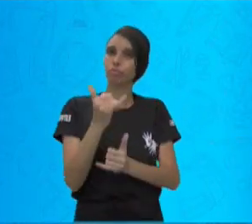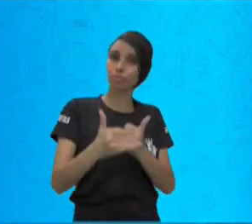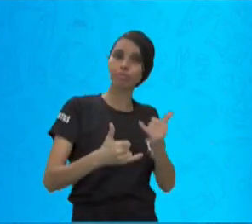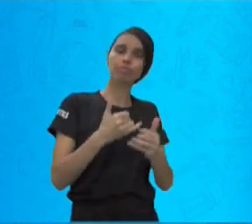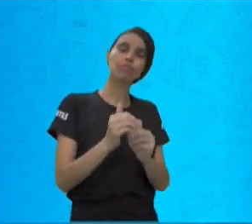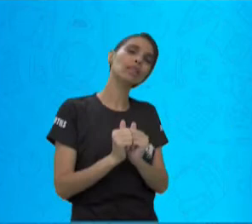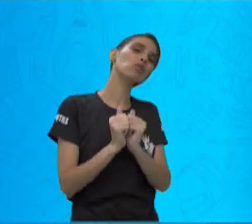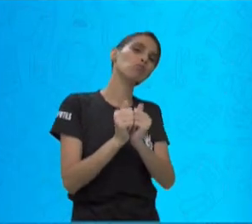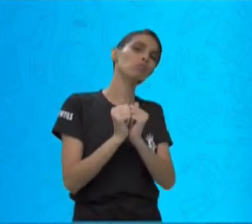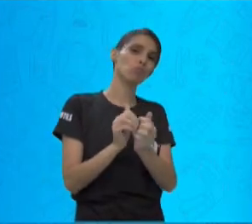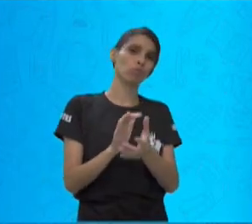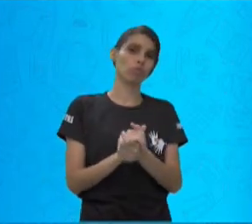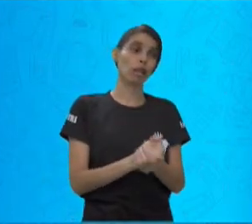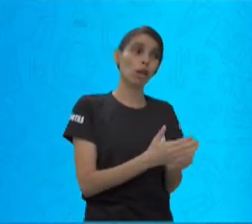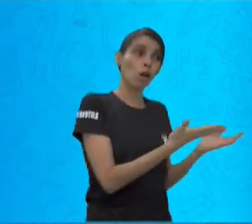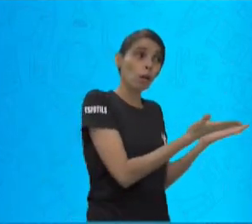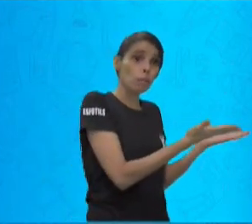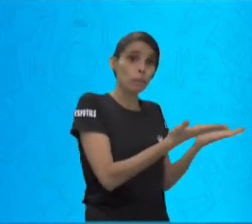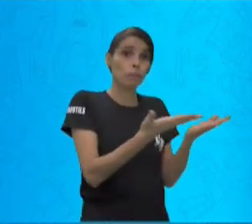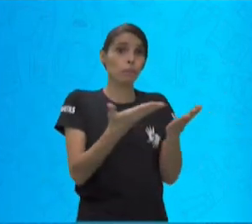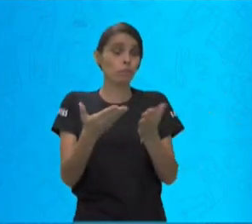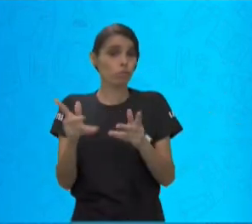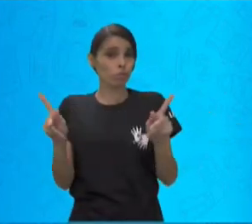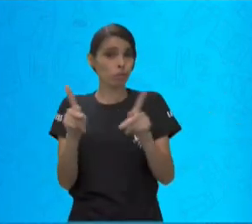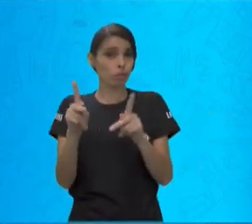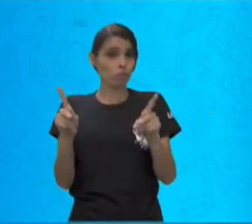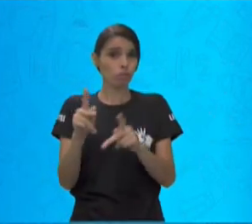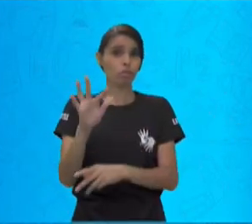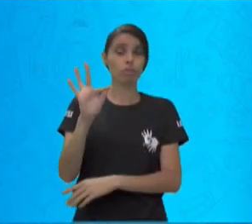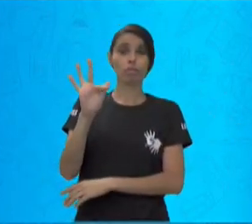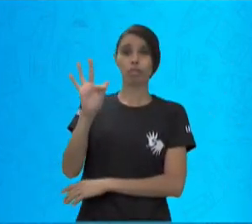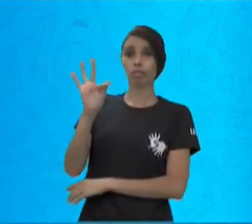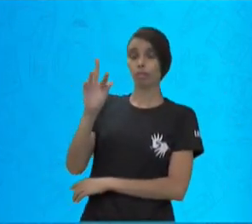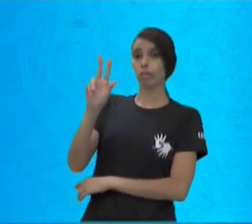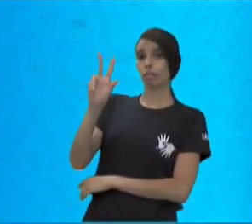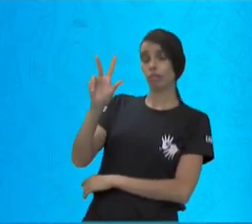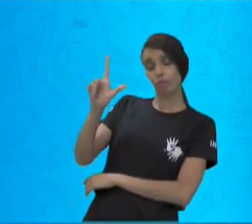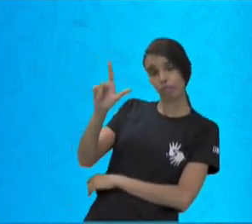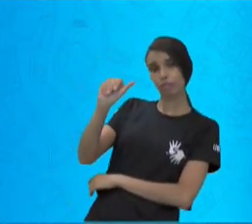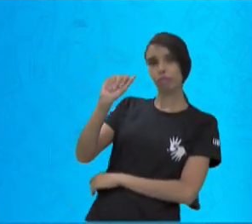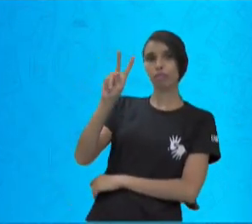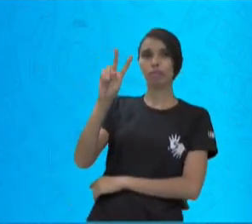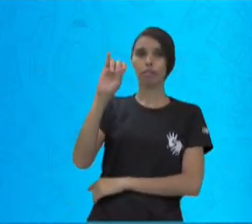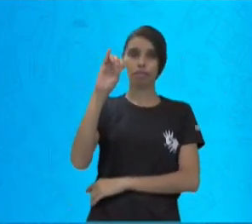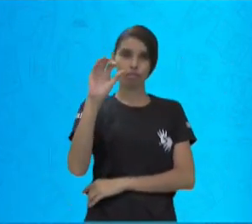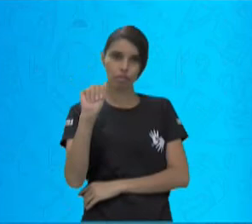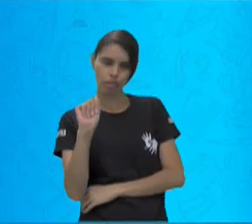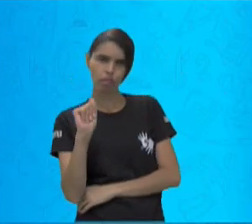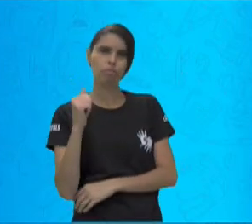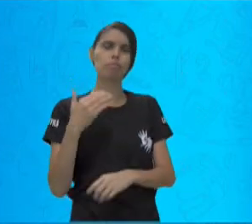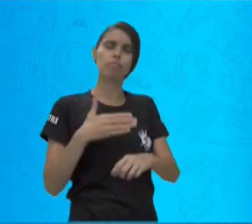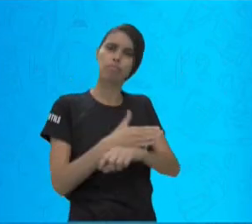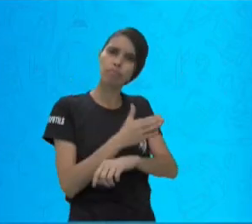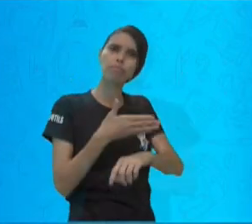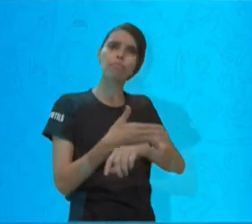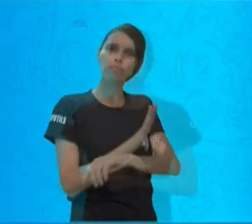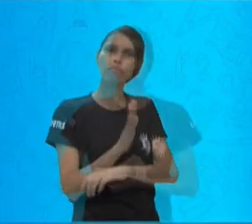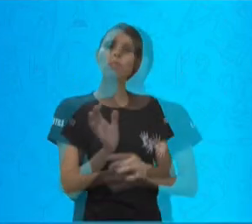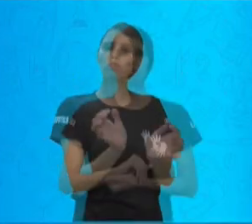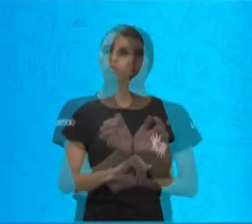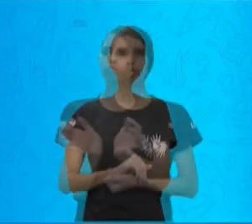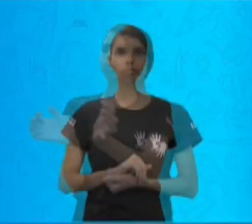professora e diana para estar junto comigo fazendo a prática da peteca em